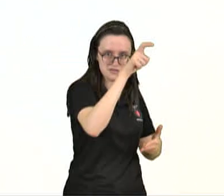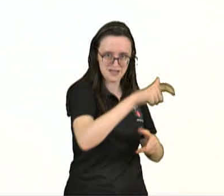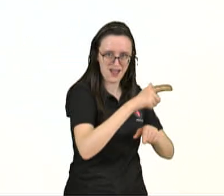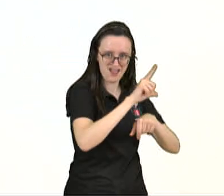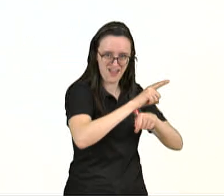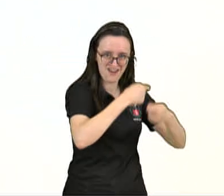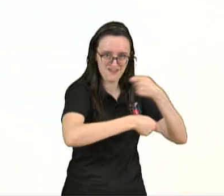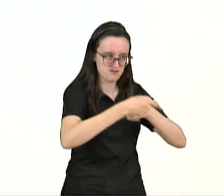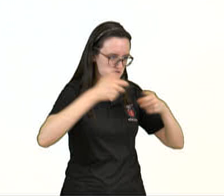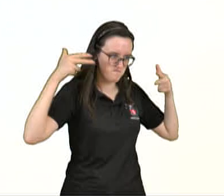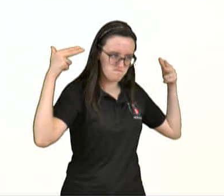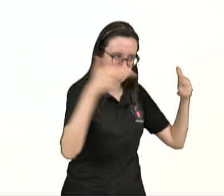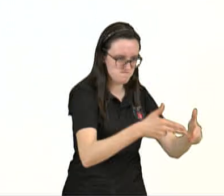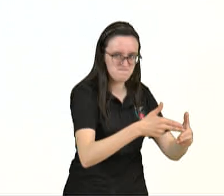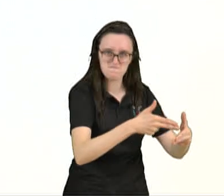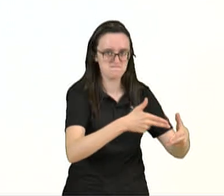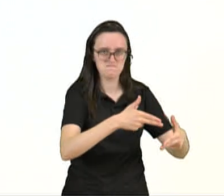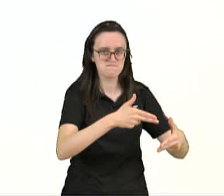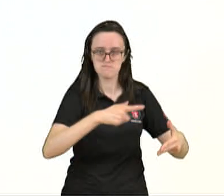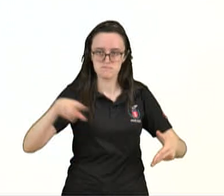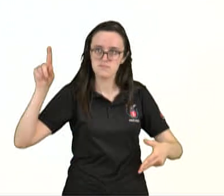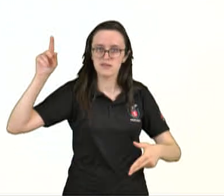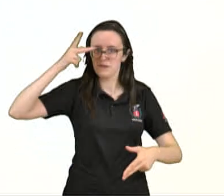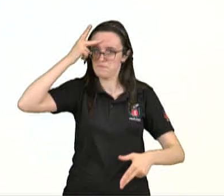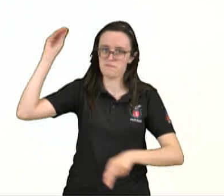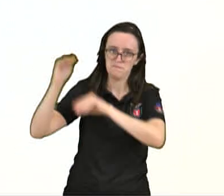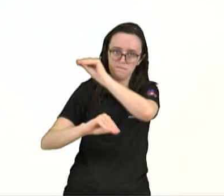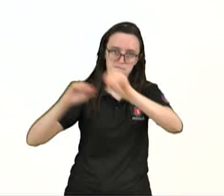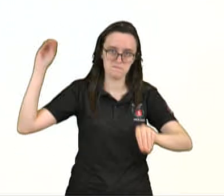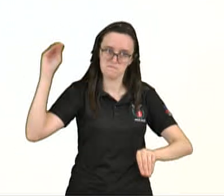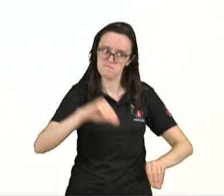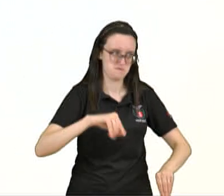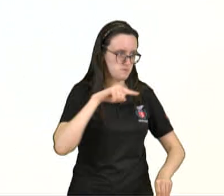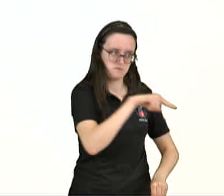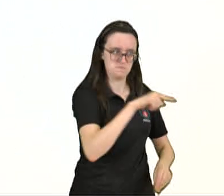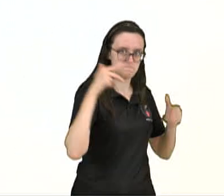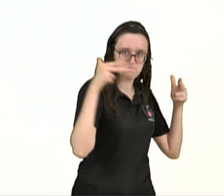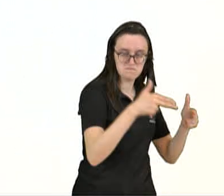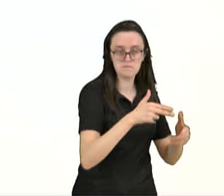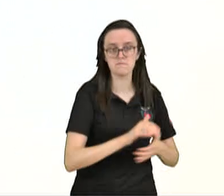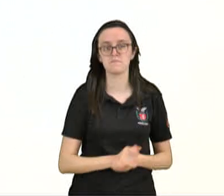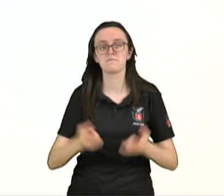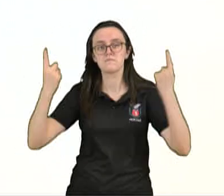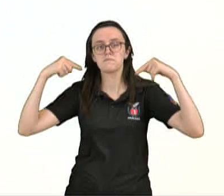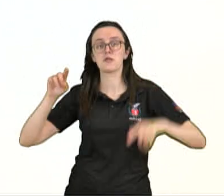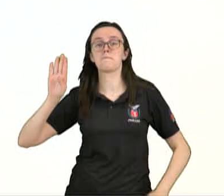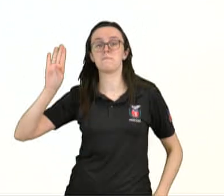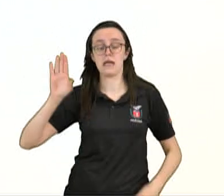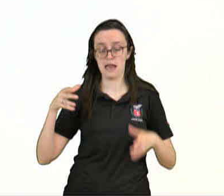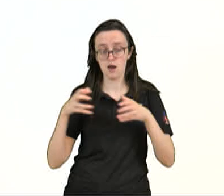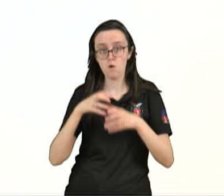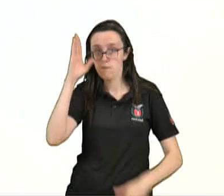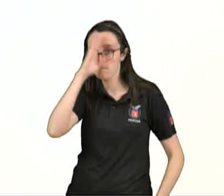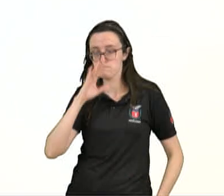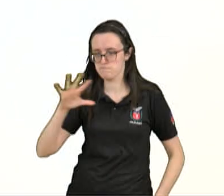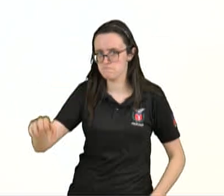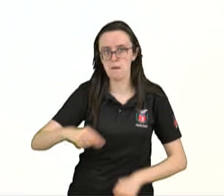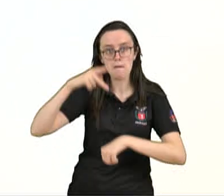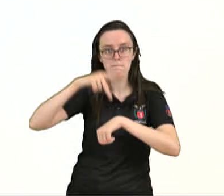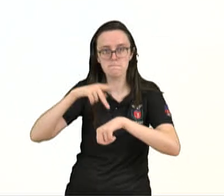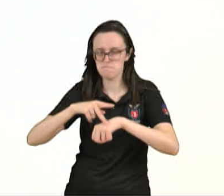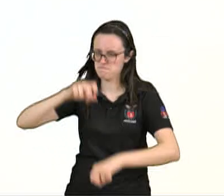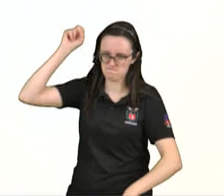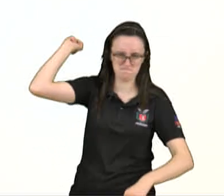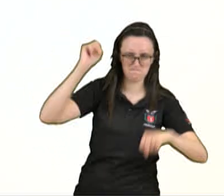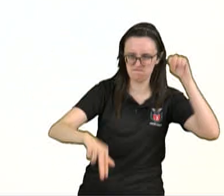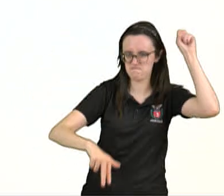agredido supostamente por refugiados. B. Grupo de brasileiros atiraram pedras e